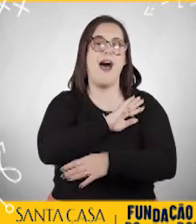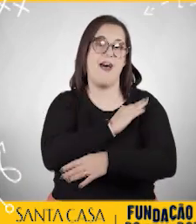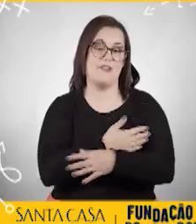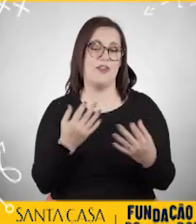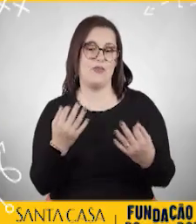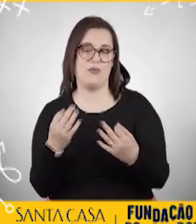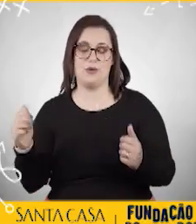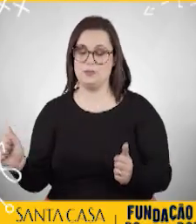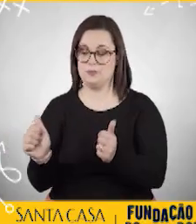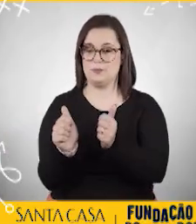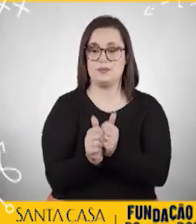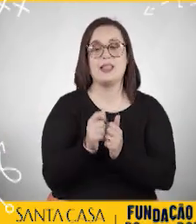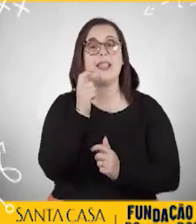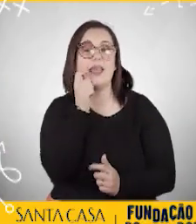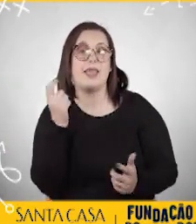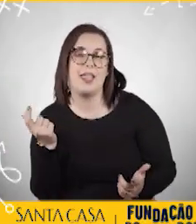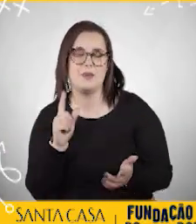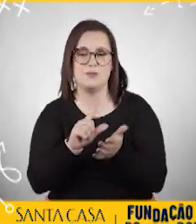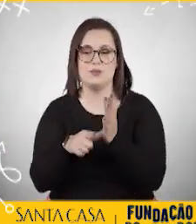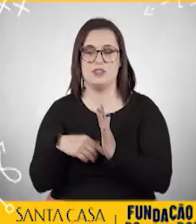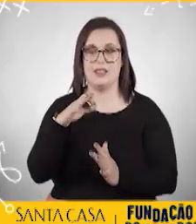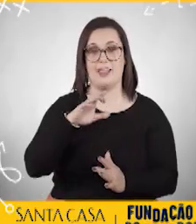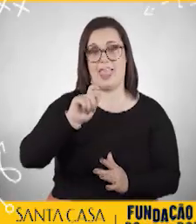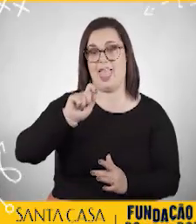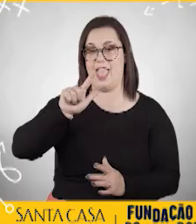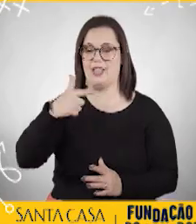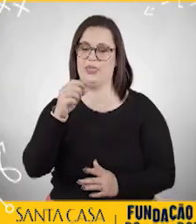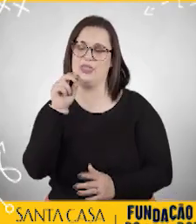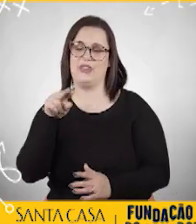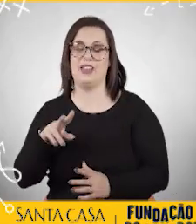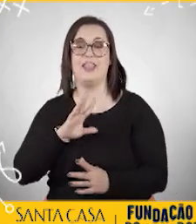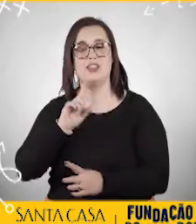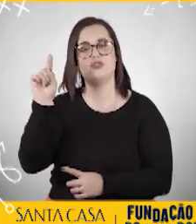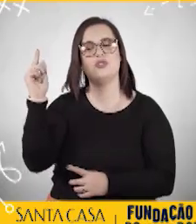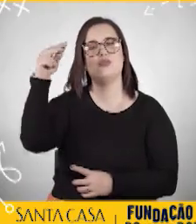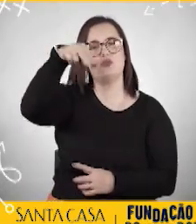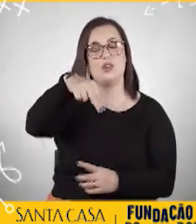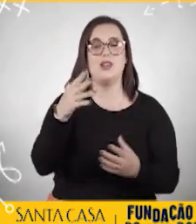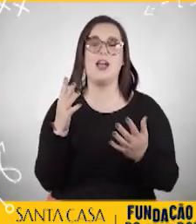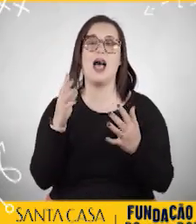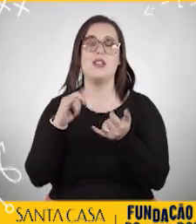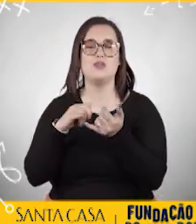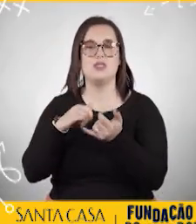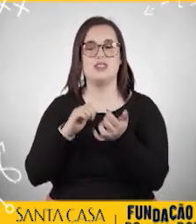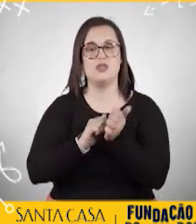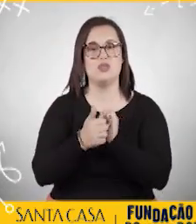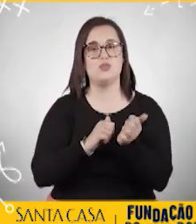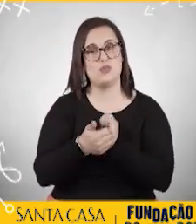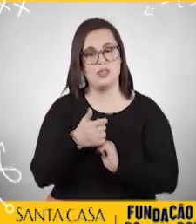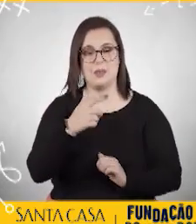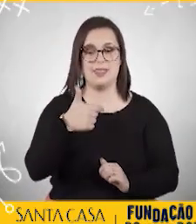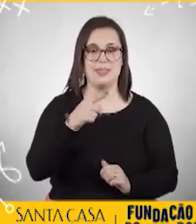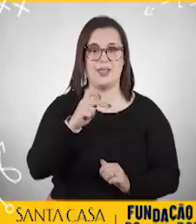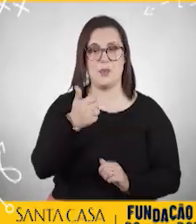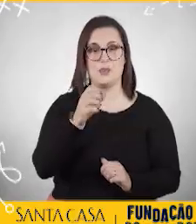Aveiro. Acompanhado pelo fiel embaixador deste projeto, Elton, o Ligas marcou presença na Associação Desportiva do Taboeira